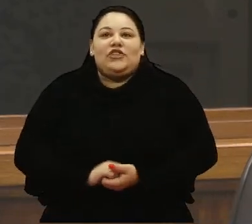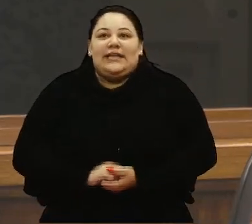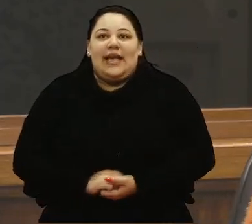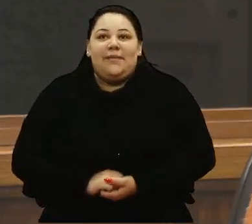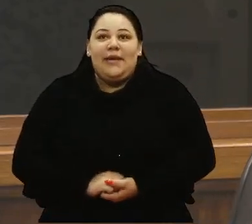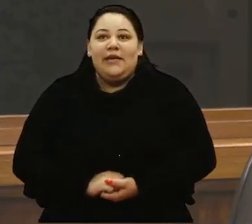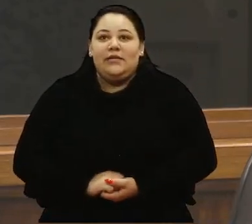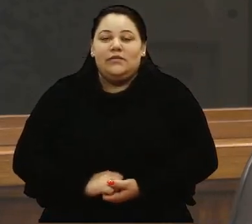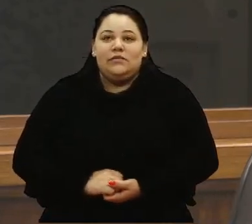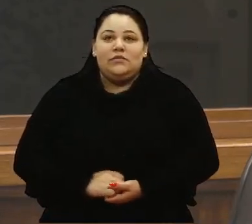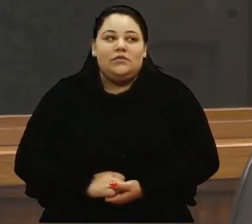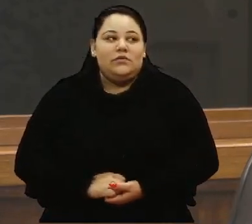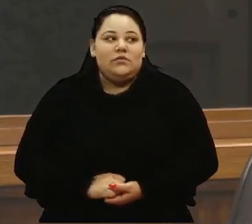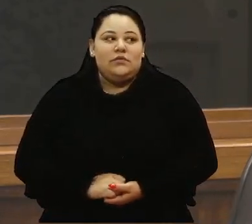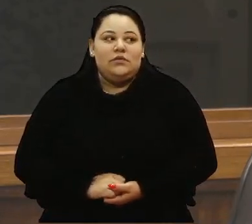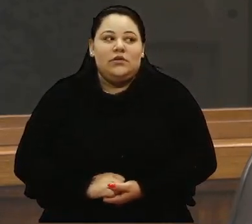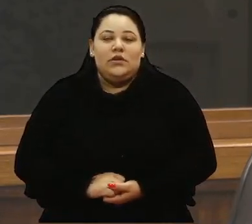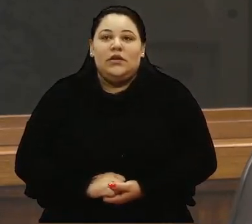feito para